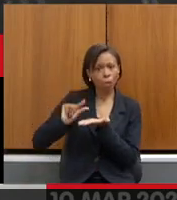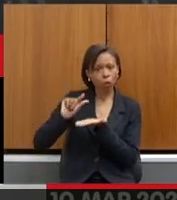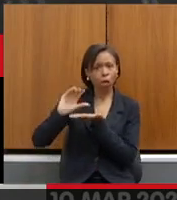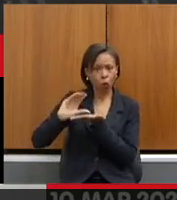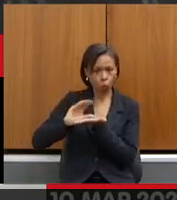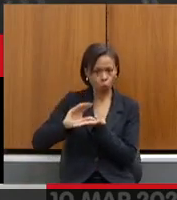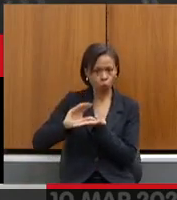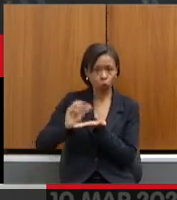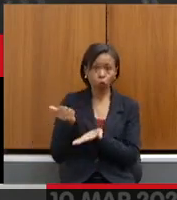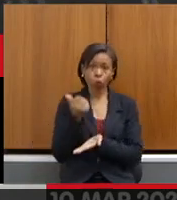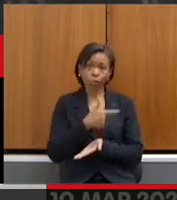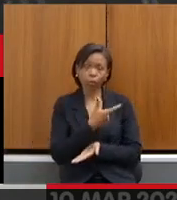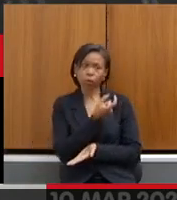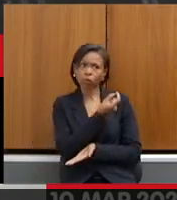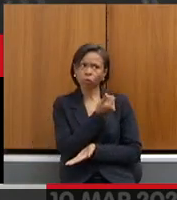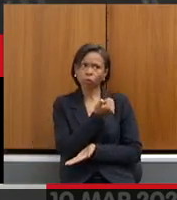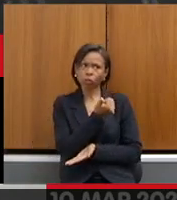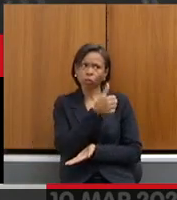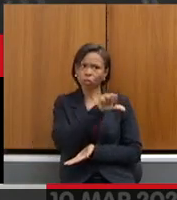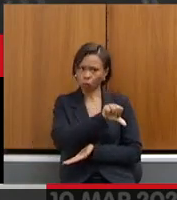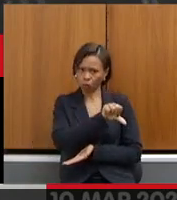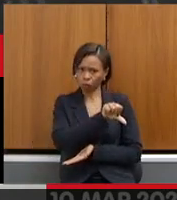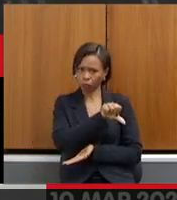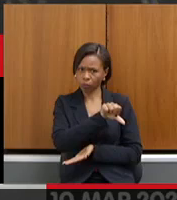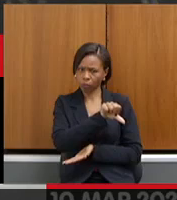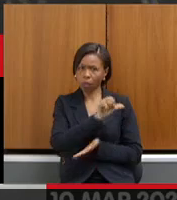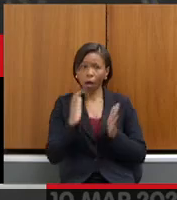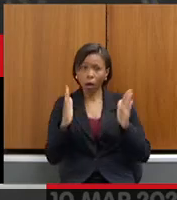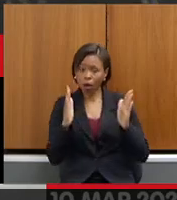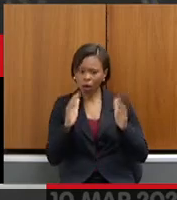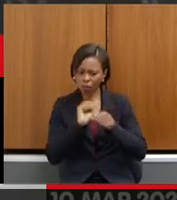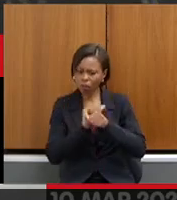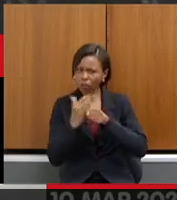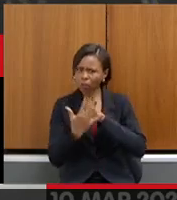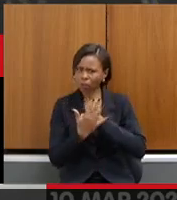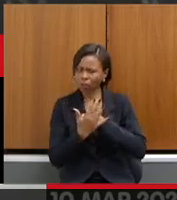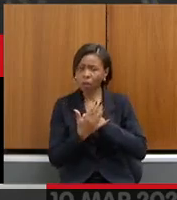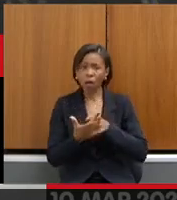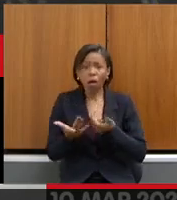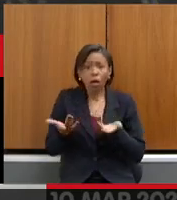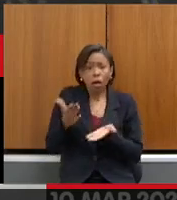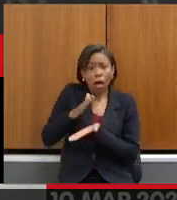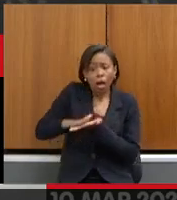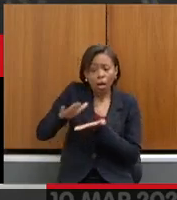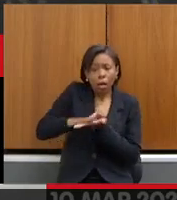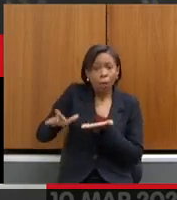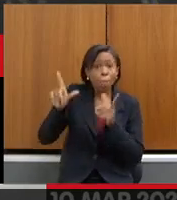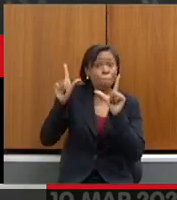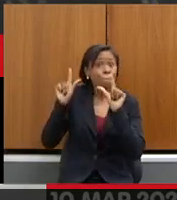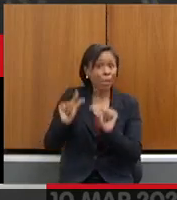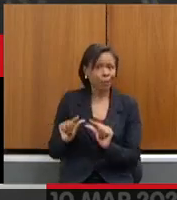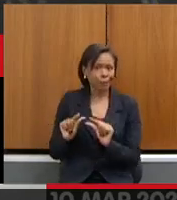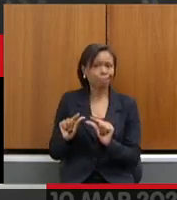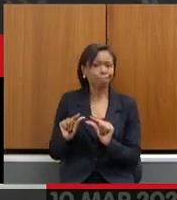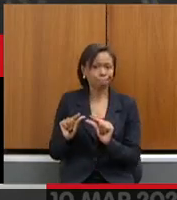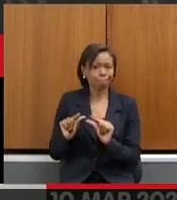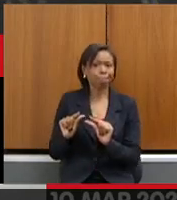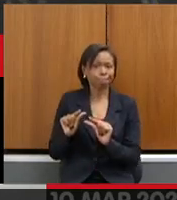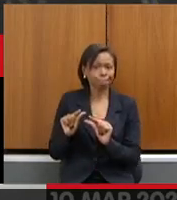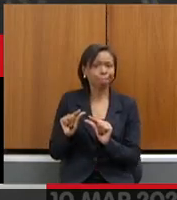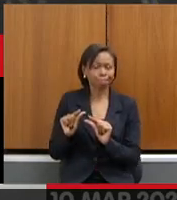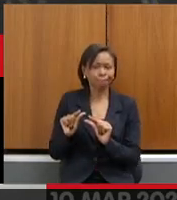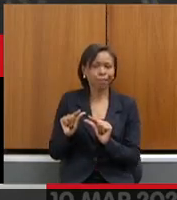em plena com anemia além de ter gastado menos recursos nós temos que a execução